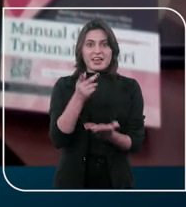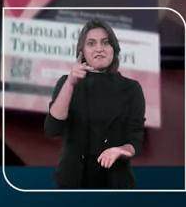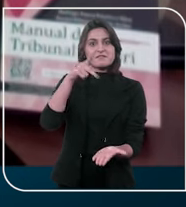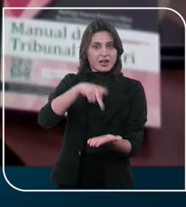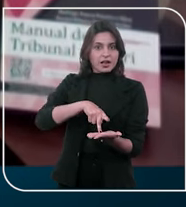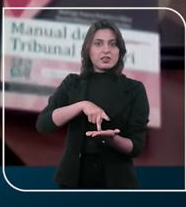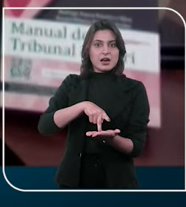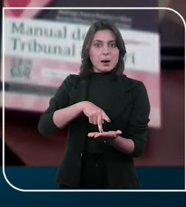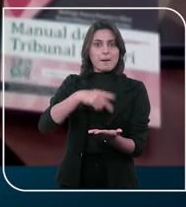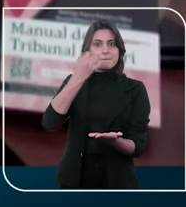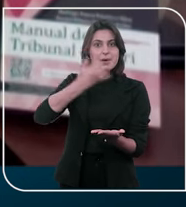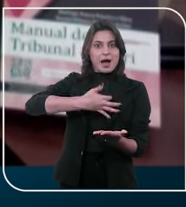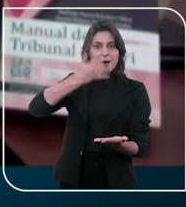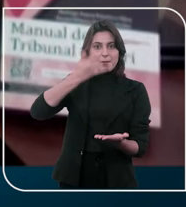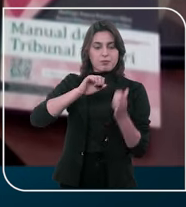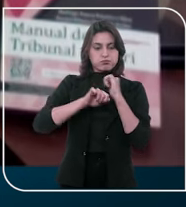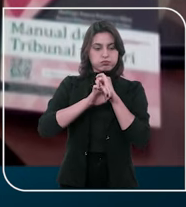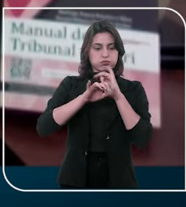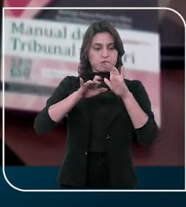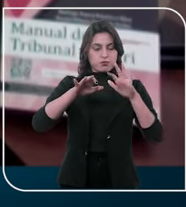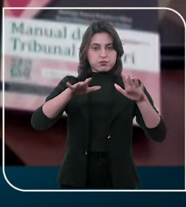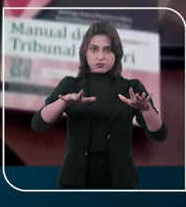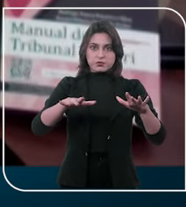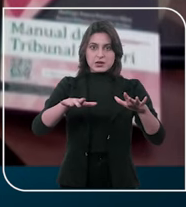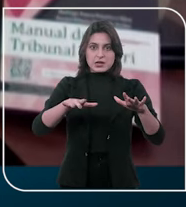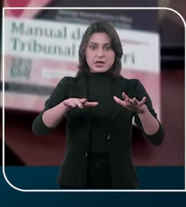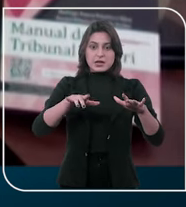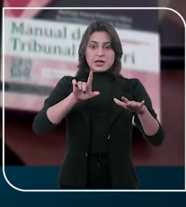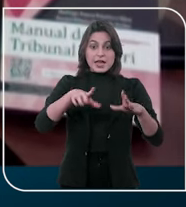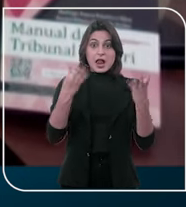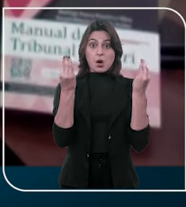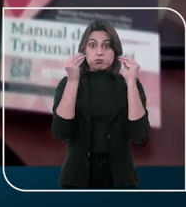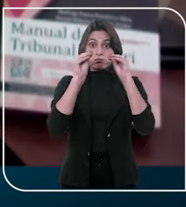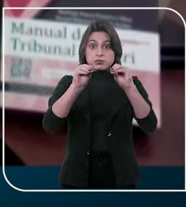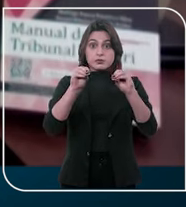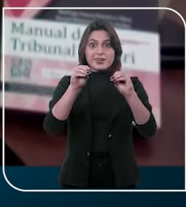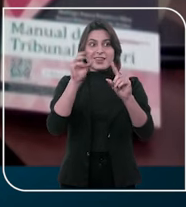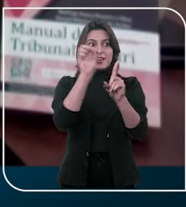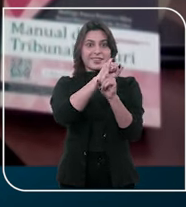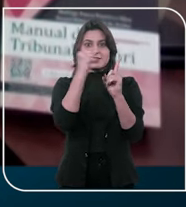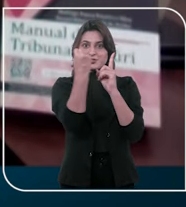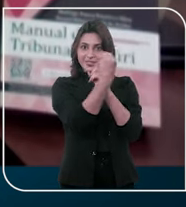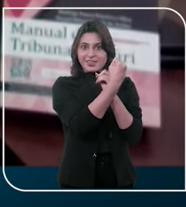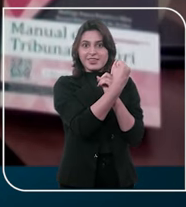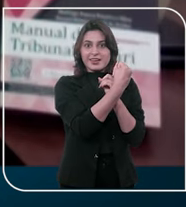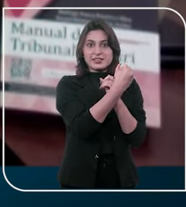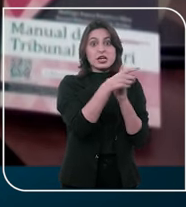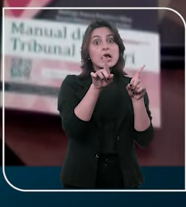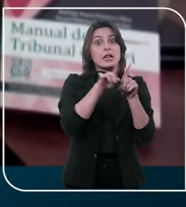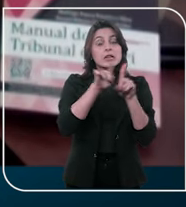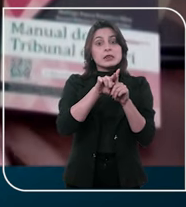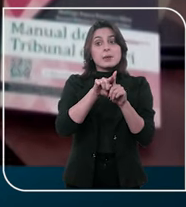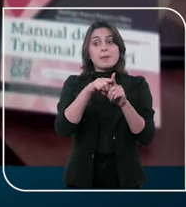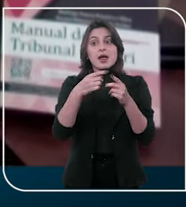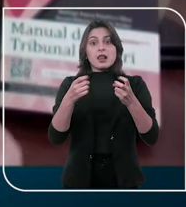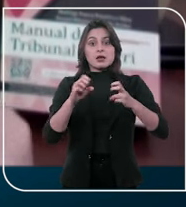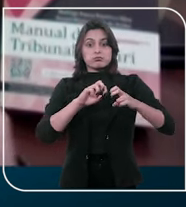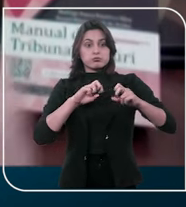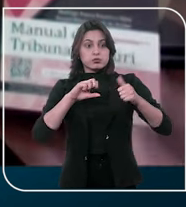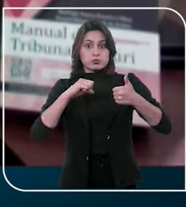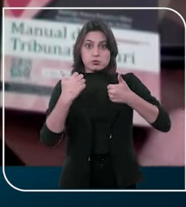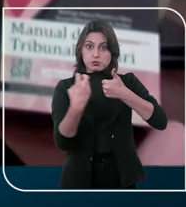e ela já é incutida na cabeça daqueles potenciais jurados, você não precisa da prova, você já tem